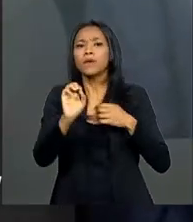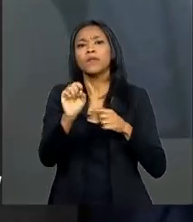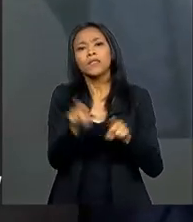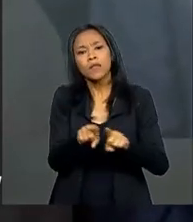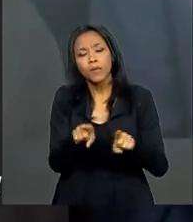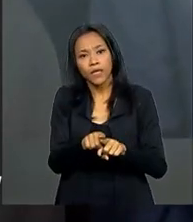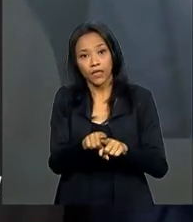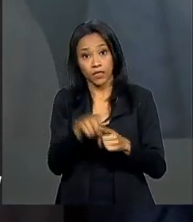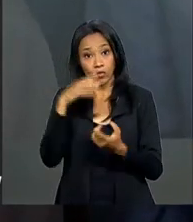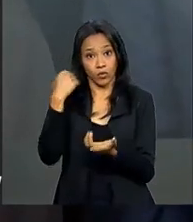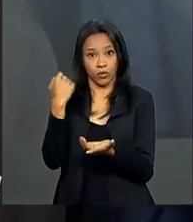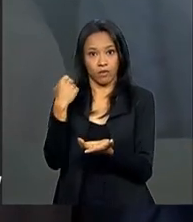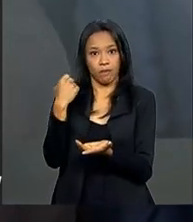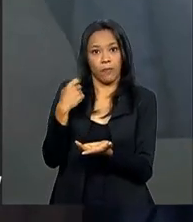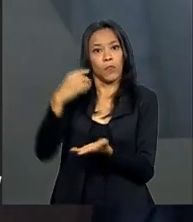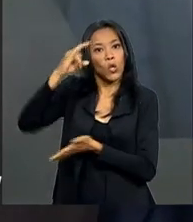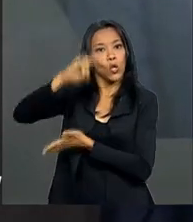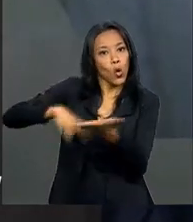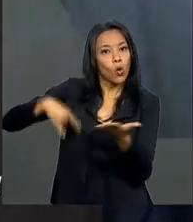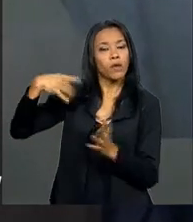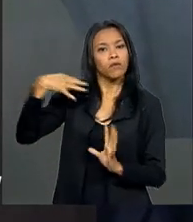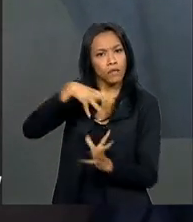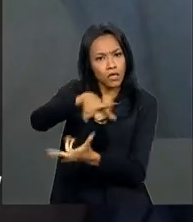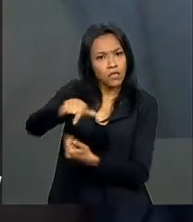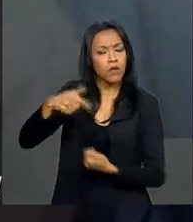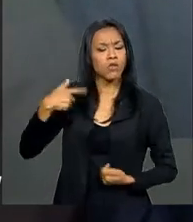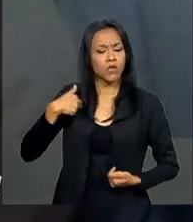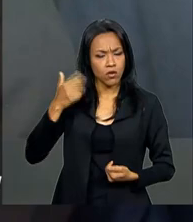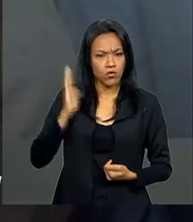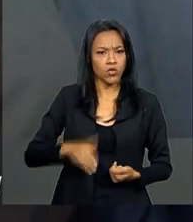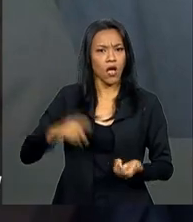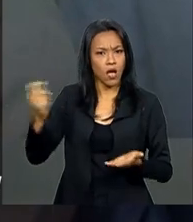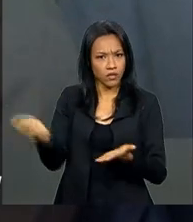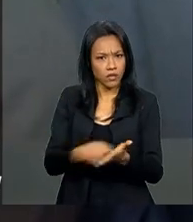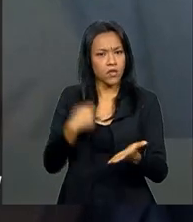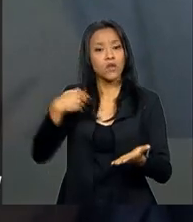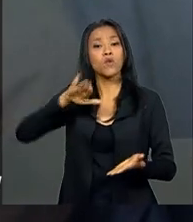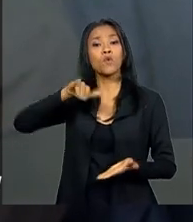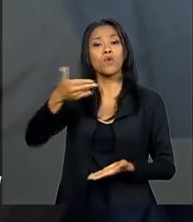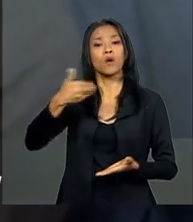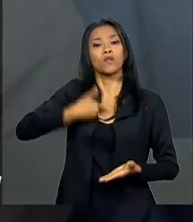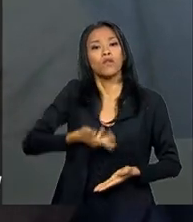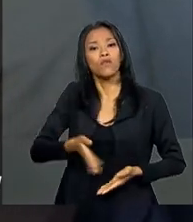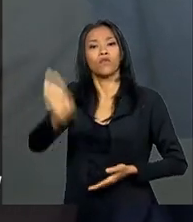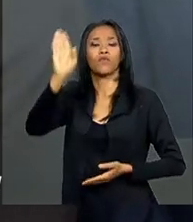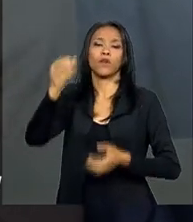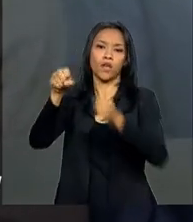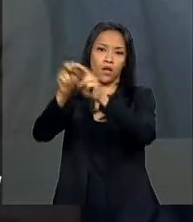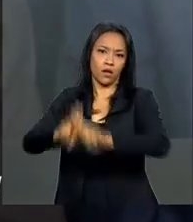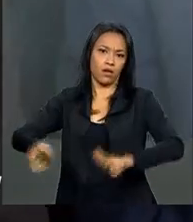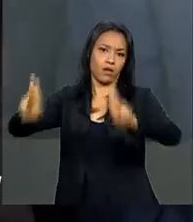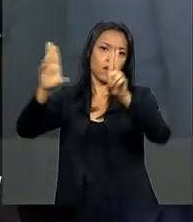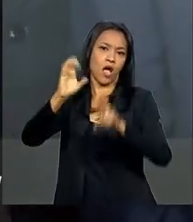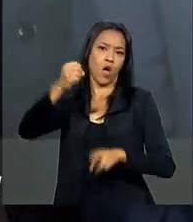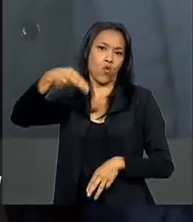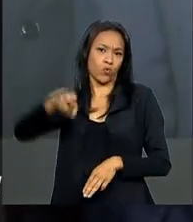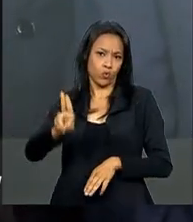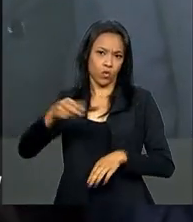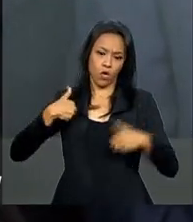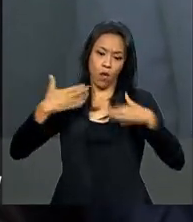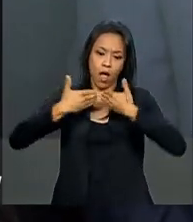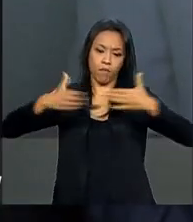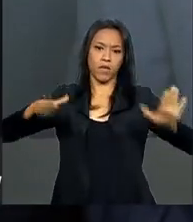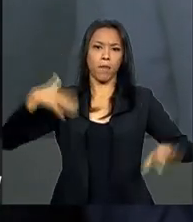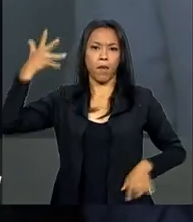dos tratados internacionais que eu próprio assinei quando fui à ONU, na primeira vez que fui abrir os trabalhos da ONU,